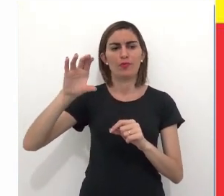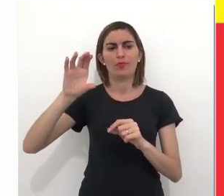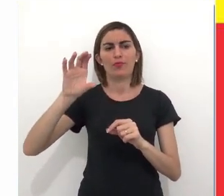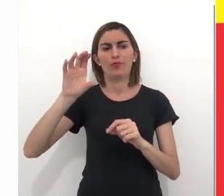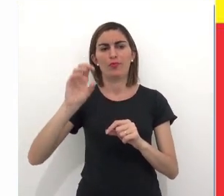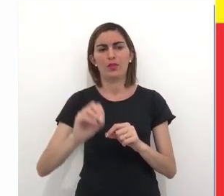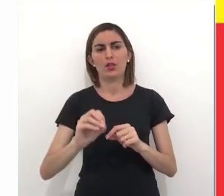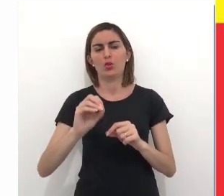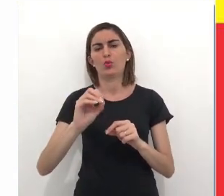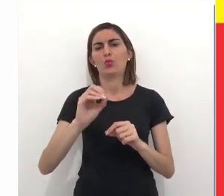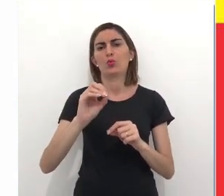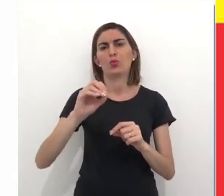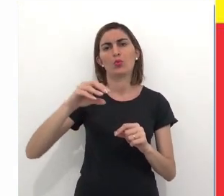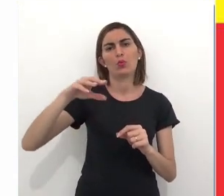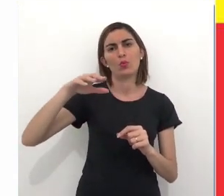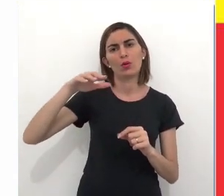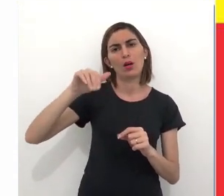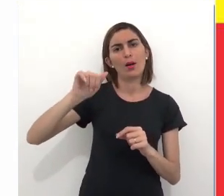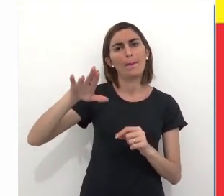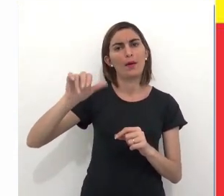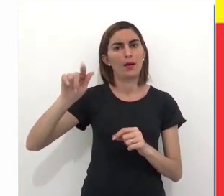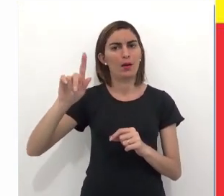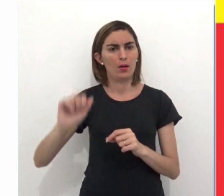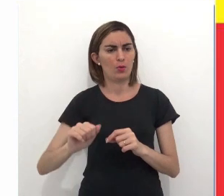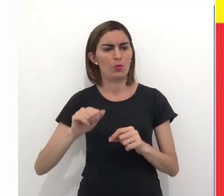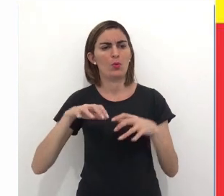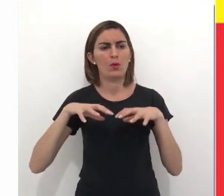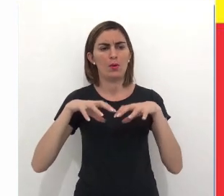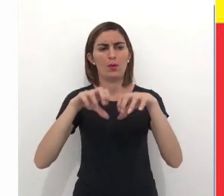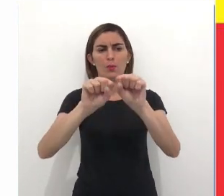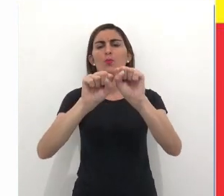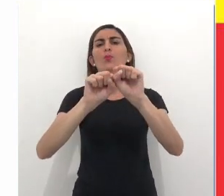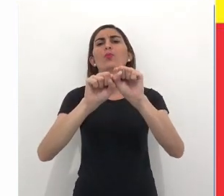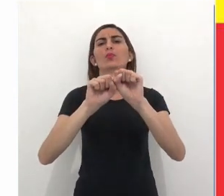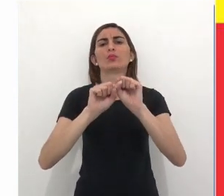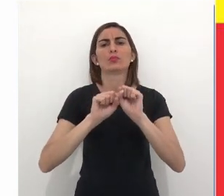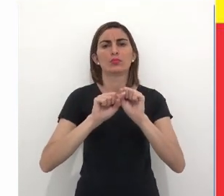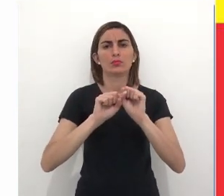frente à Guarda Nacional, capturou